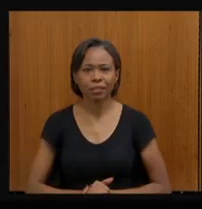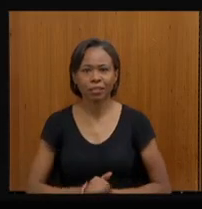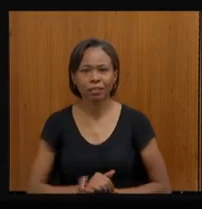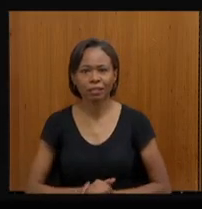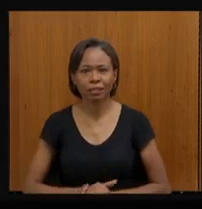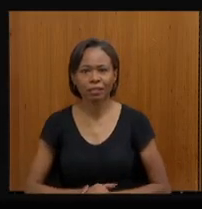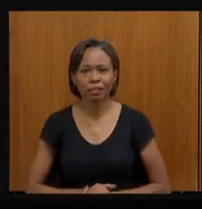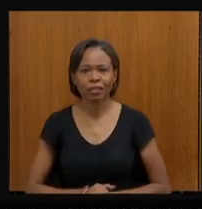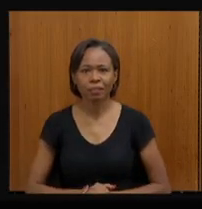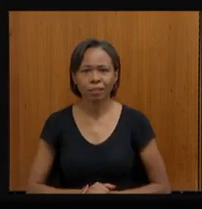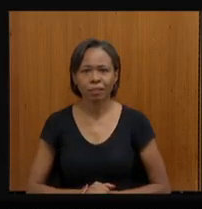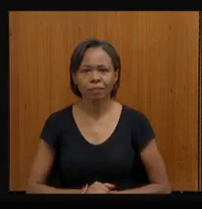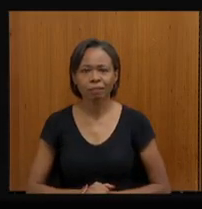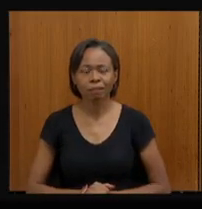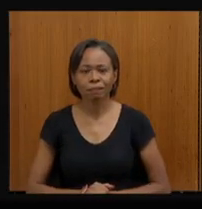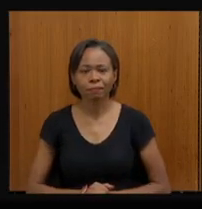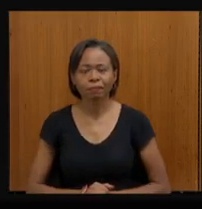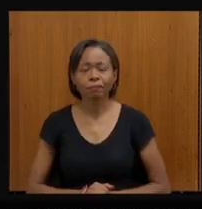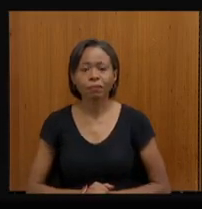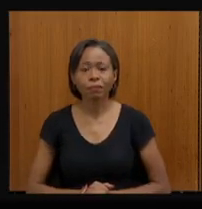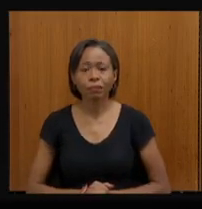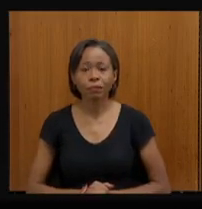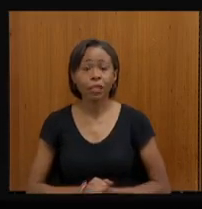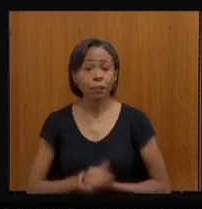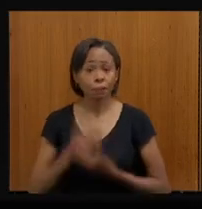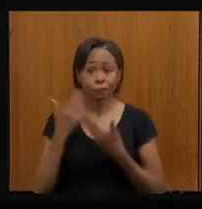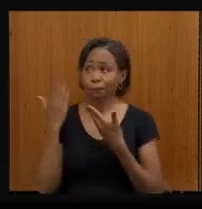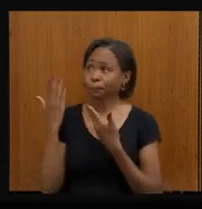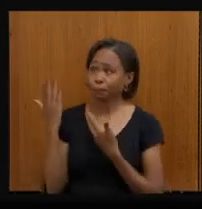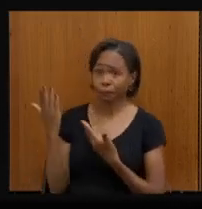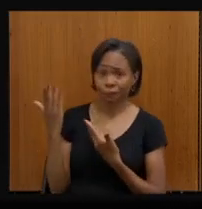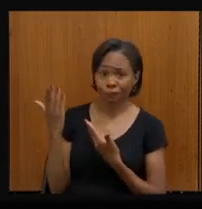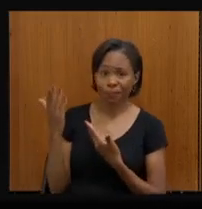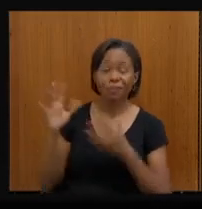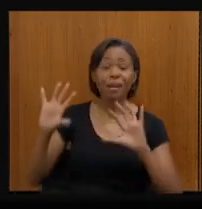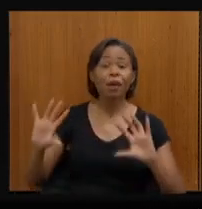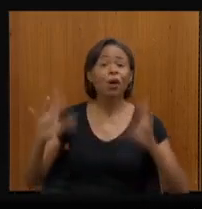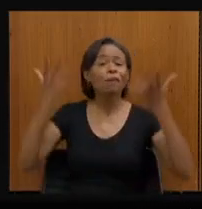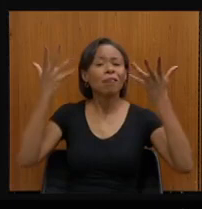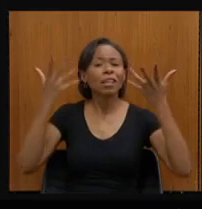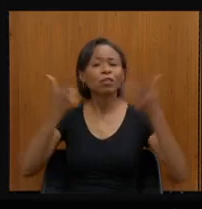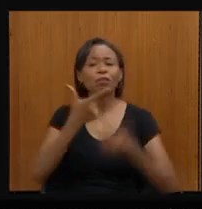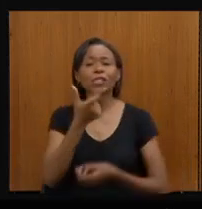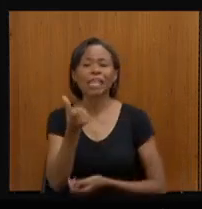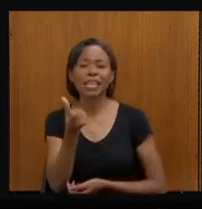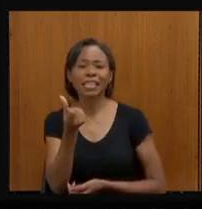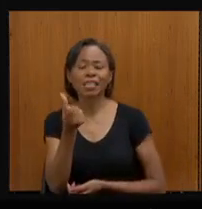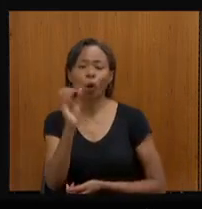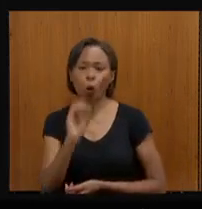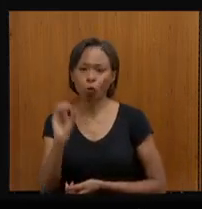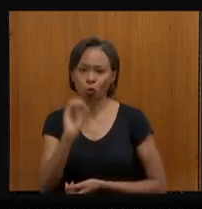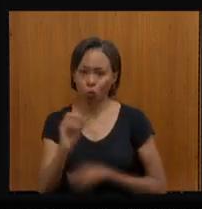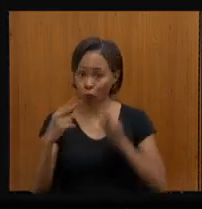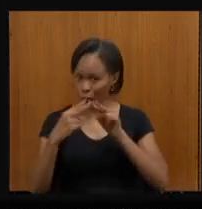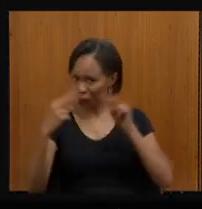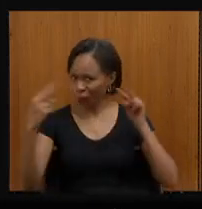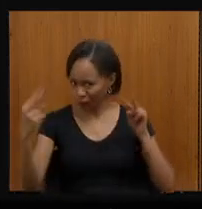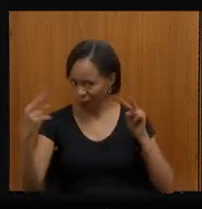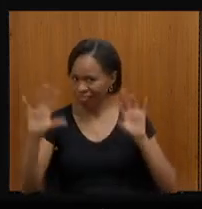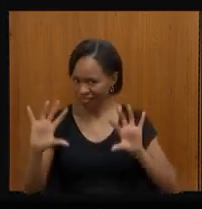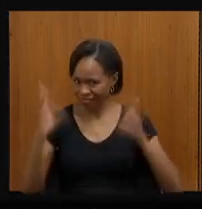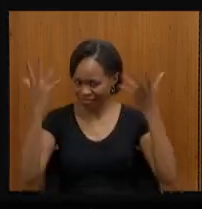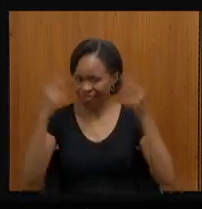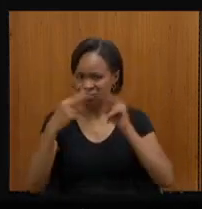aqui só aproveitar para convidado dele está criando um evento que vai acontecer dia26 eu subi virtualmente Quando